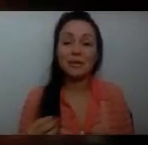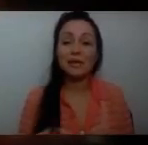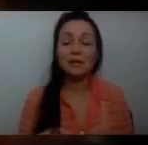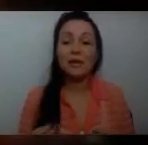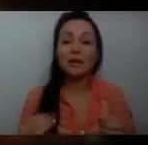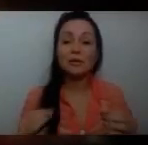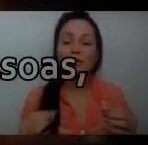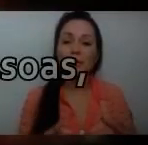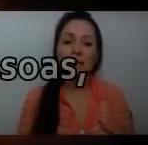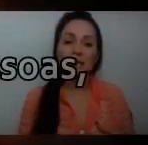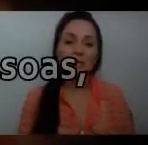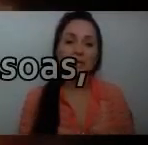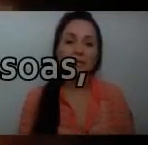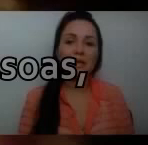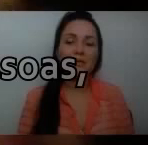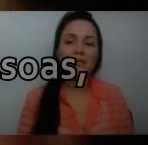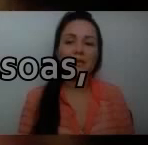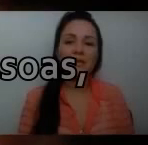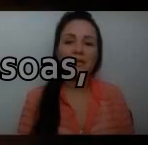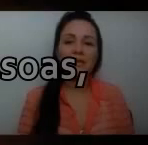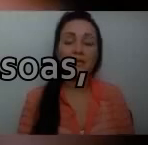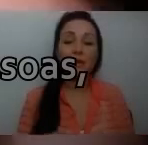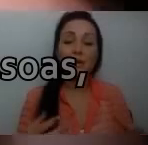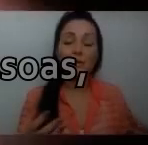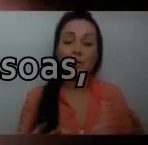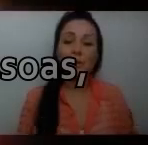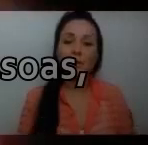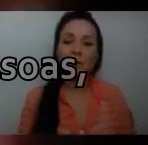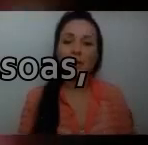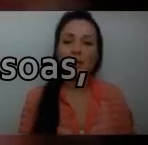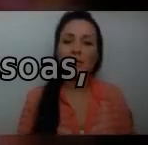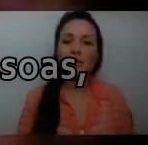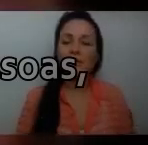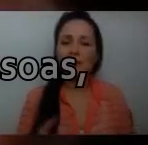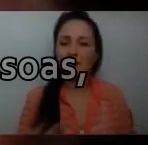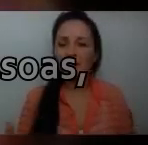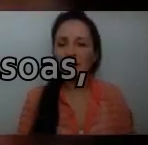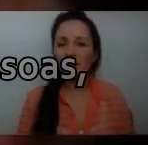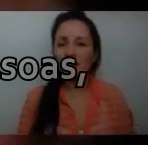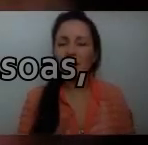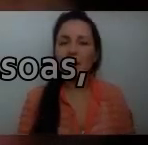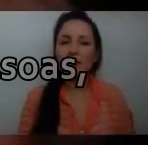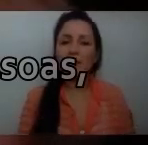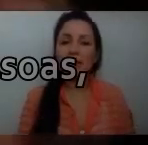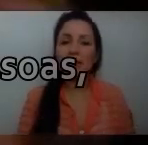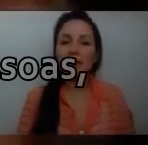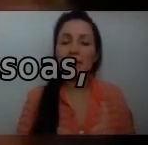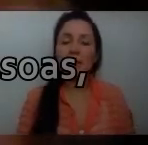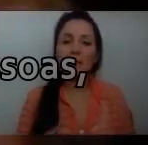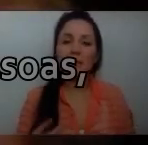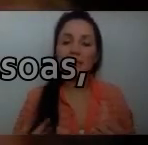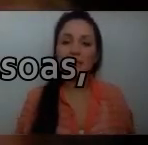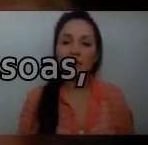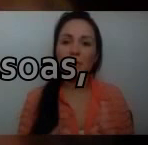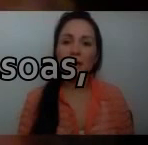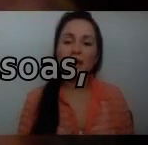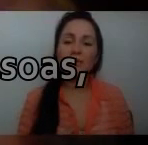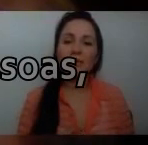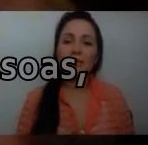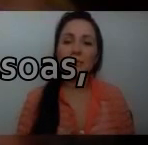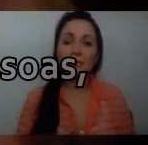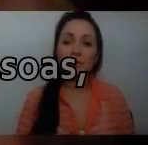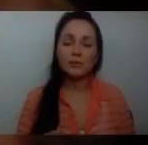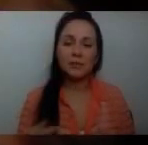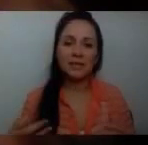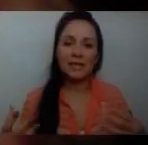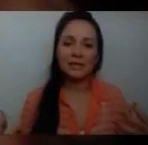vocês um pouquinho sobre relacionamento afetivo, sobre como ela usa a EFT no trabalho dela para transformar a